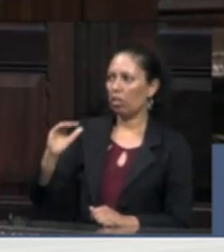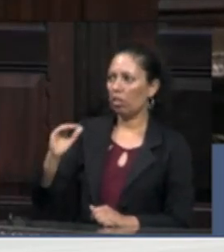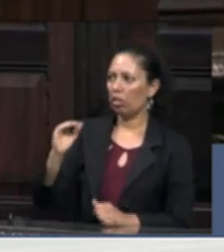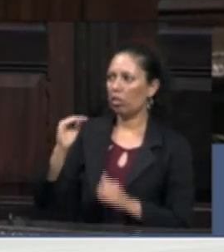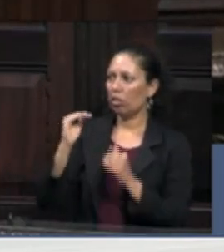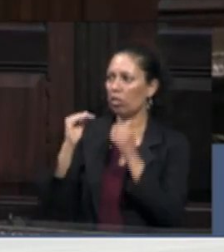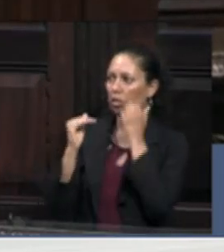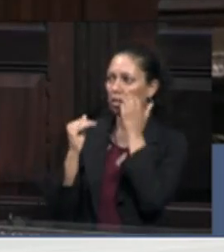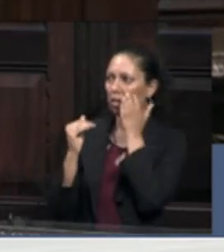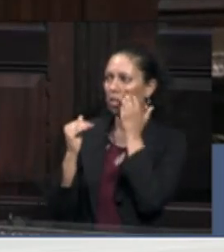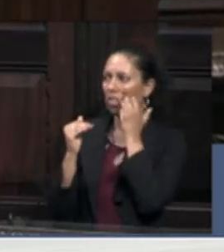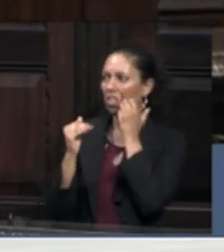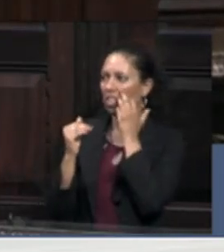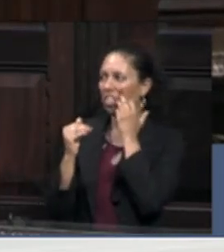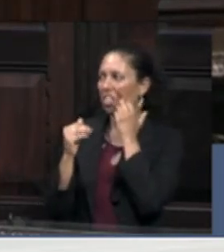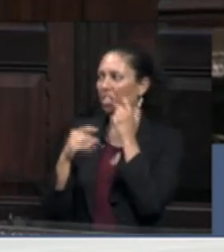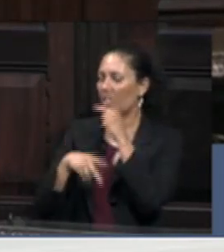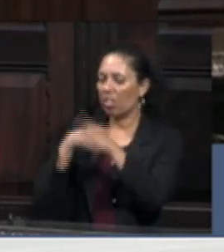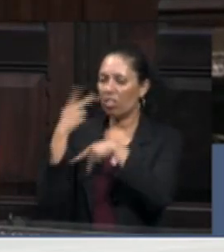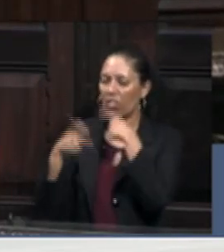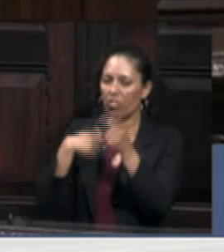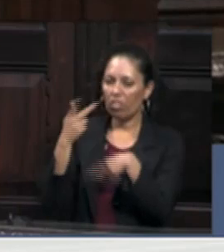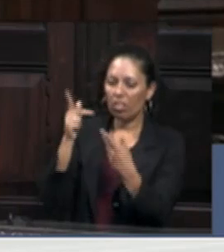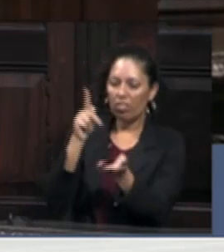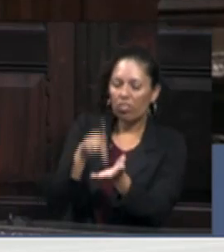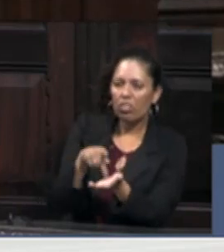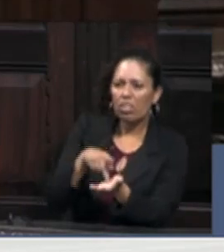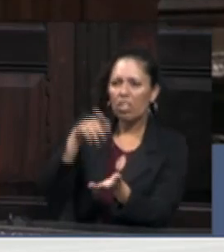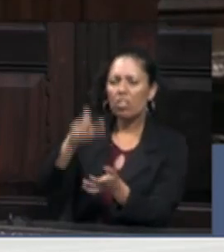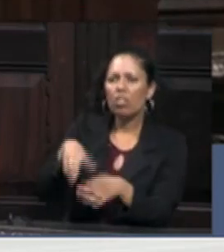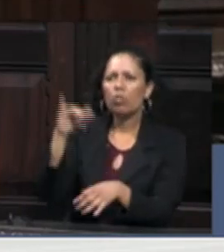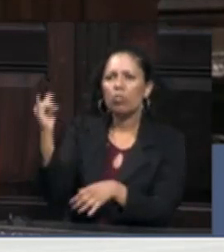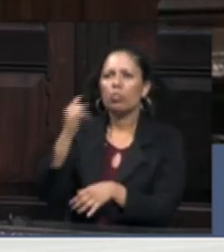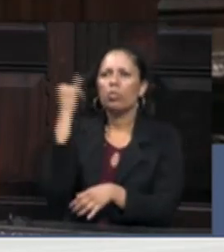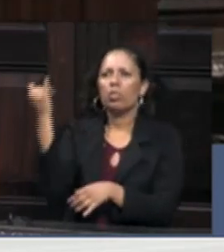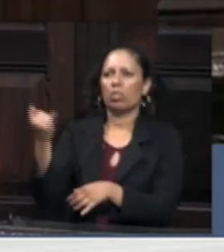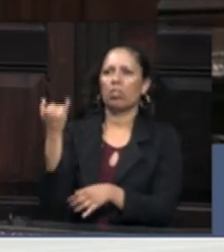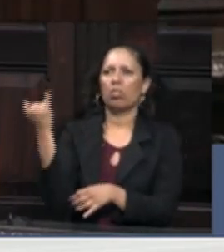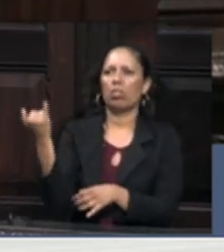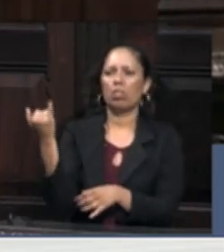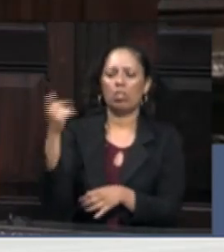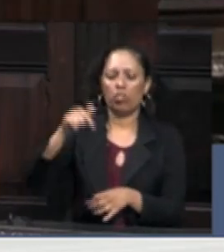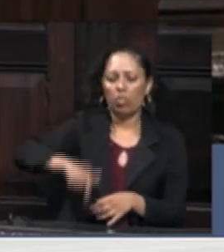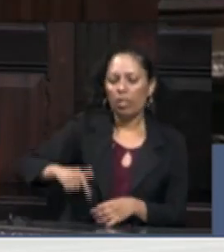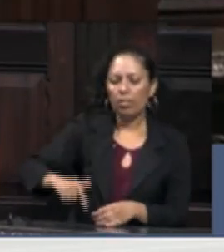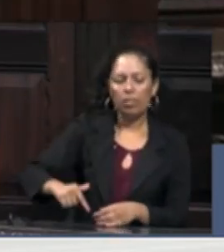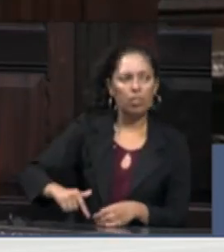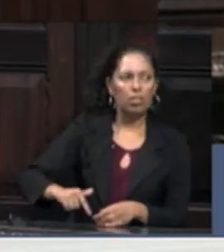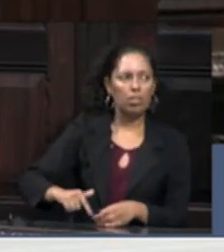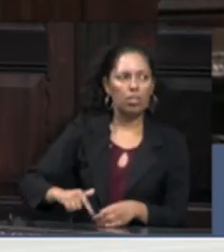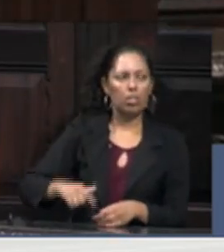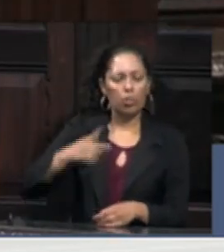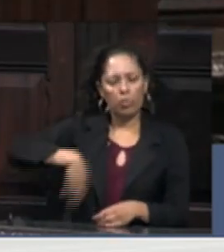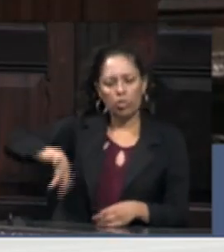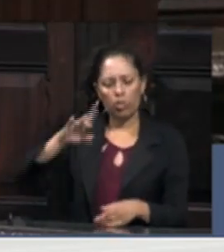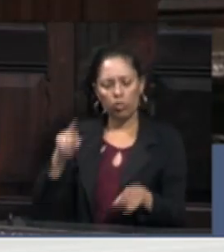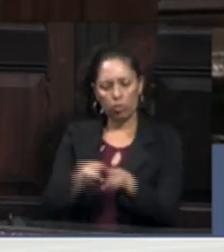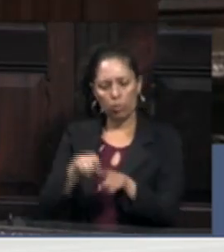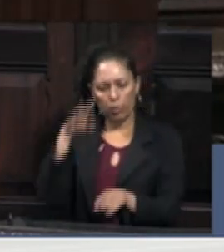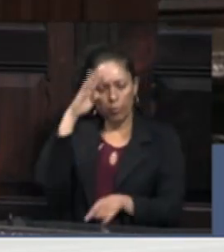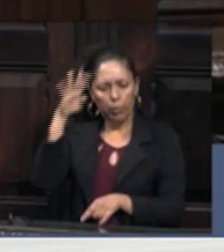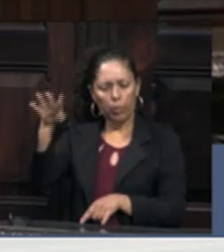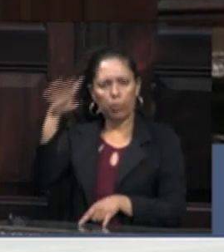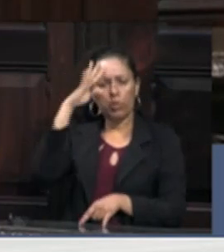Sobre o modelo. Para além de números pontuais, que são importantes, fazer um exercício aqui e ali, mas a reflexão talvez